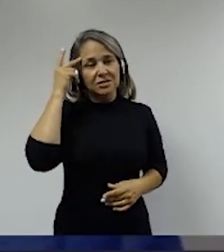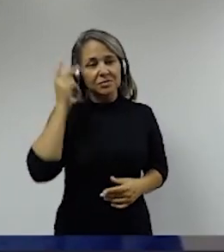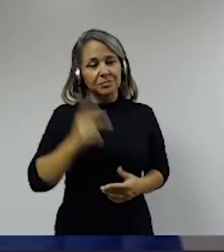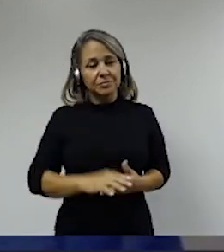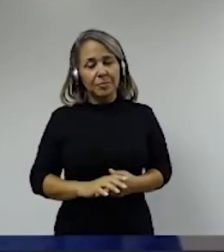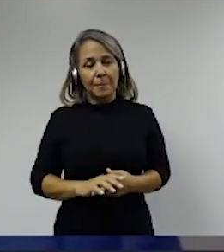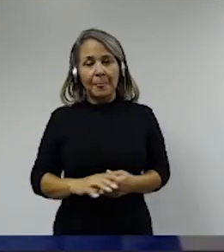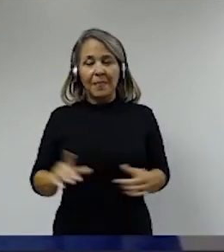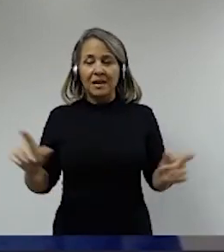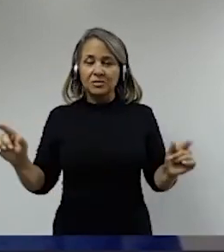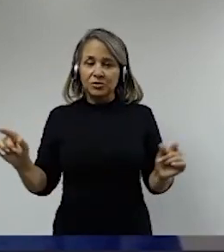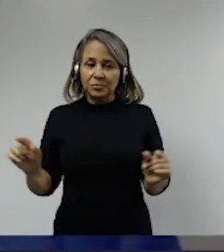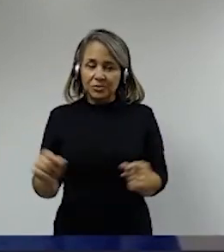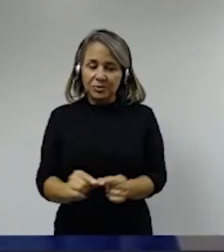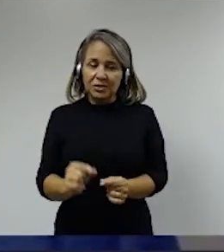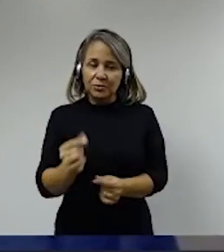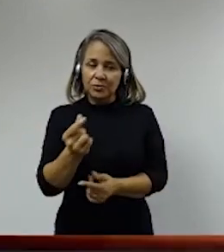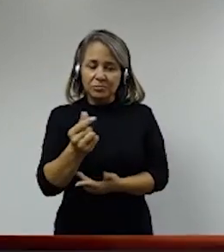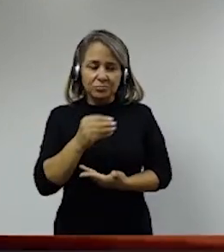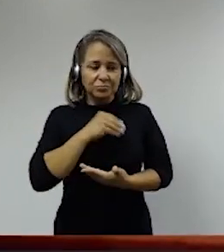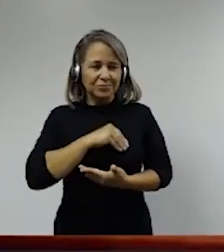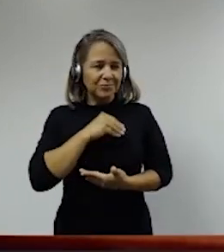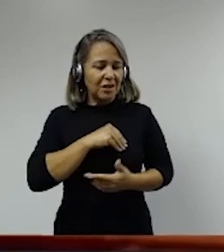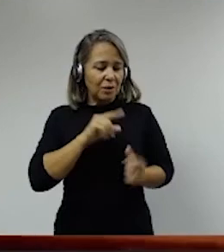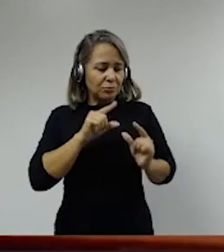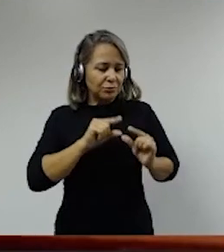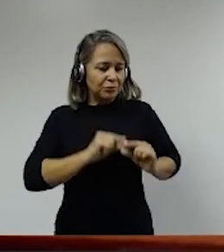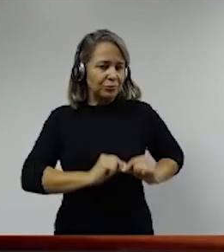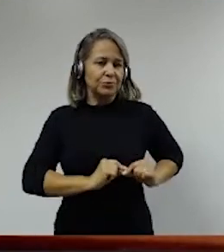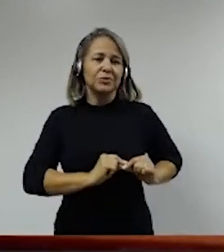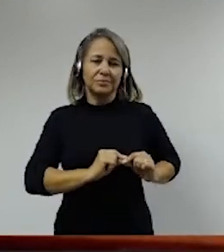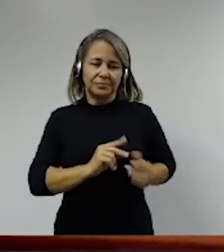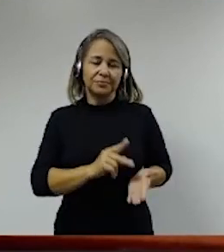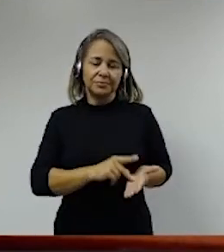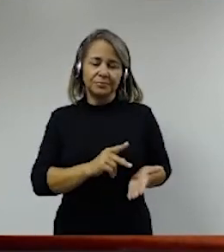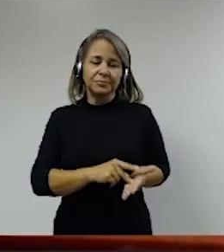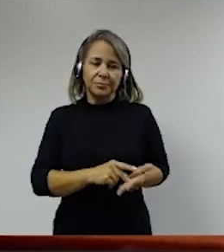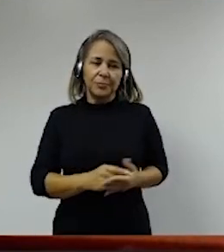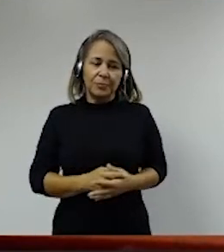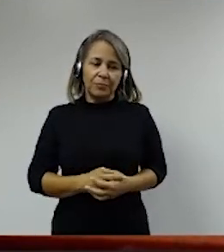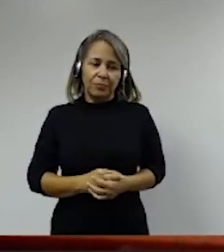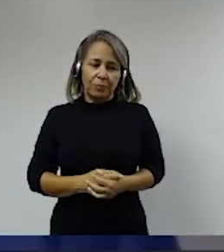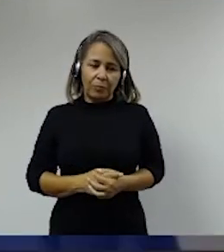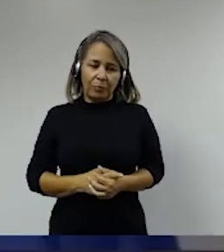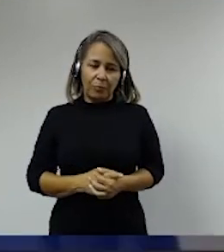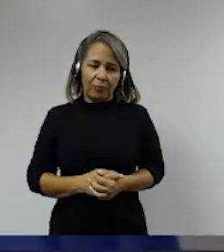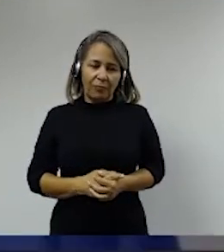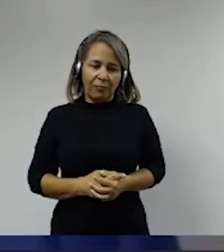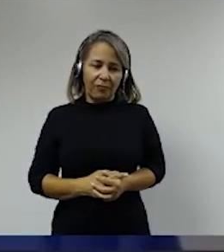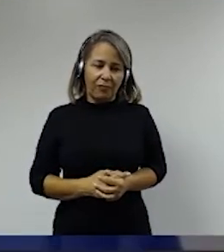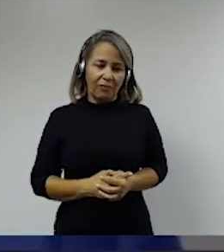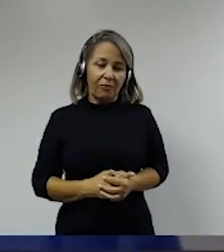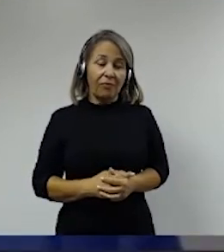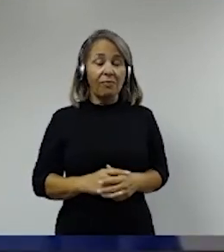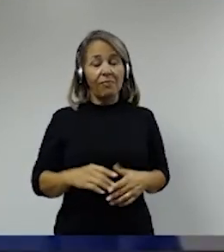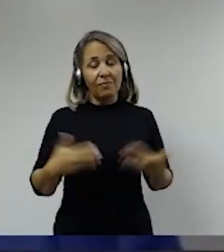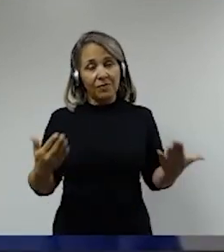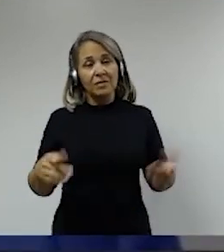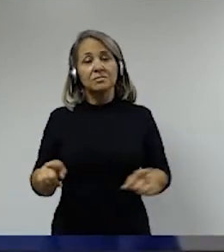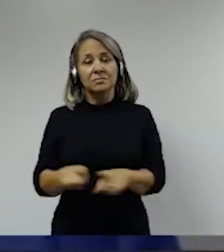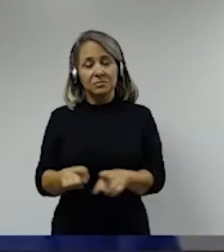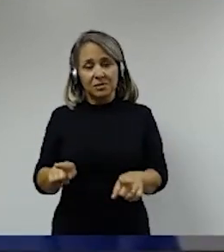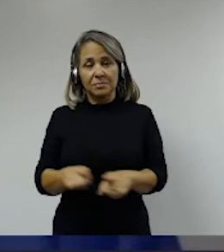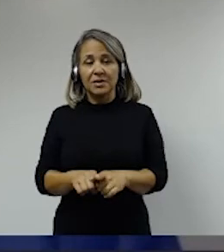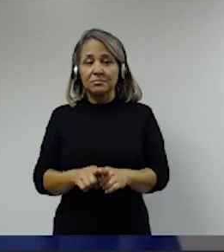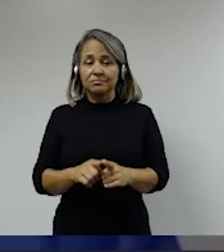uma diminuição de renda muito grande, né, dentro do universo brasileiro. Então, isso também